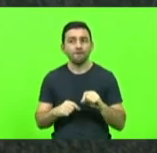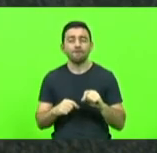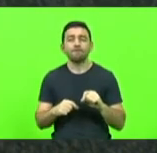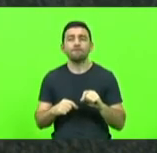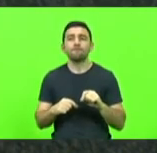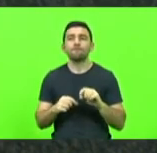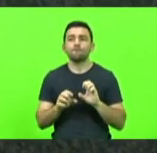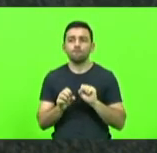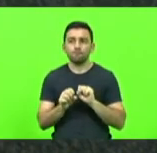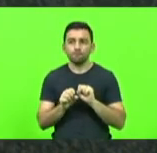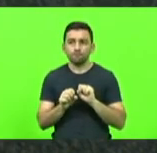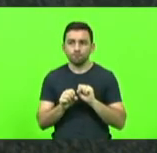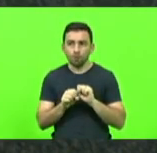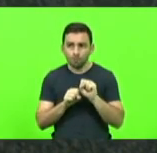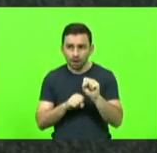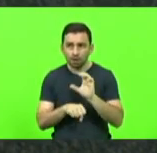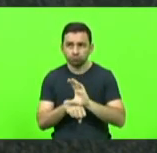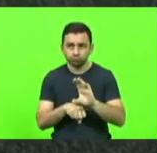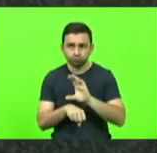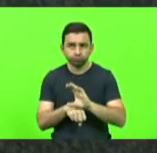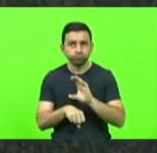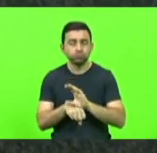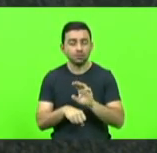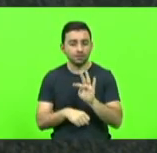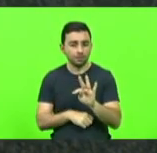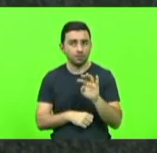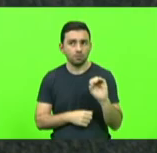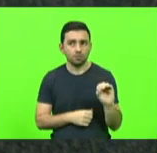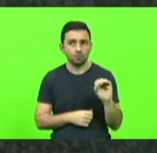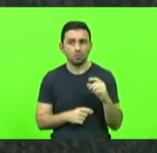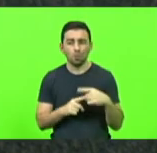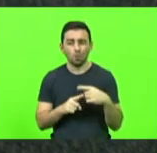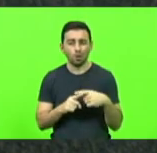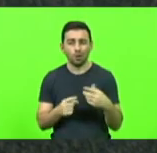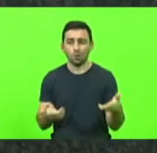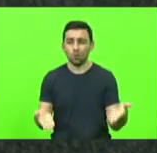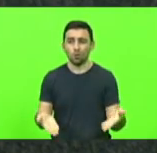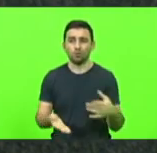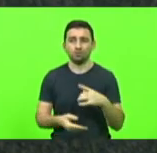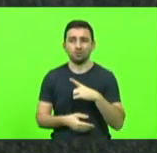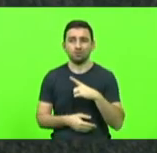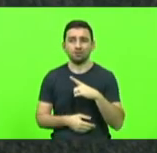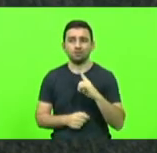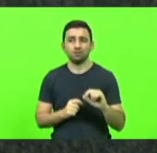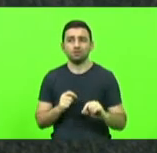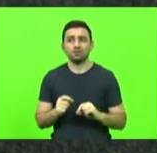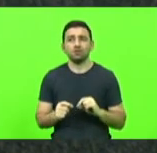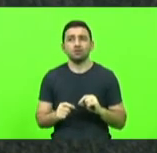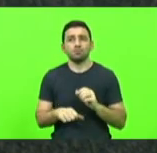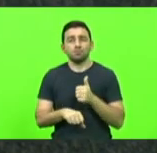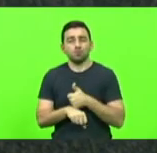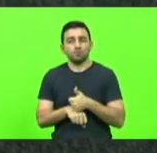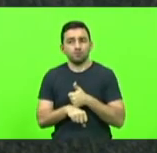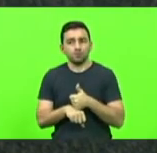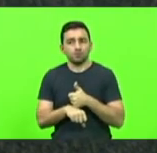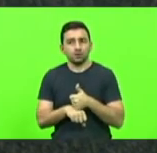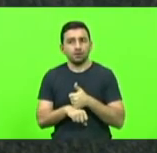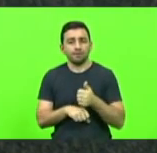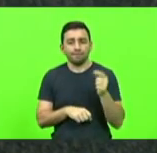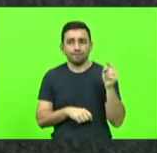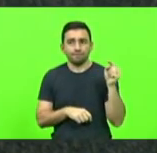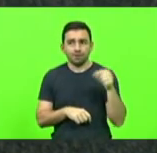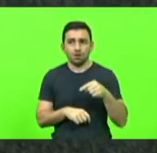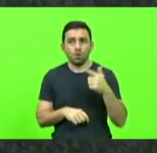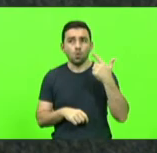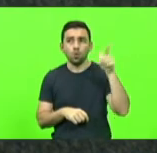terapeutas ocupacionais, né? Porque hoje os que têm, a gente conta com profissionais que vêm de outros